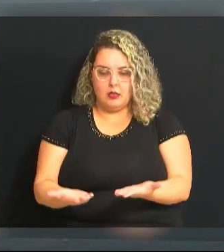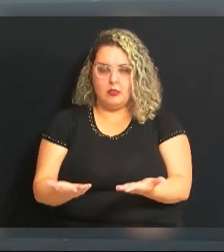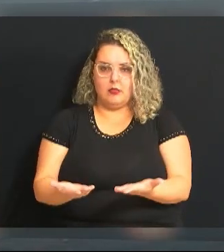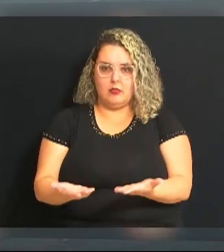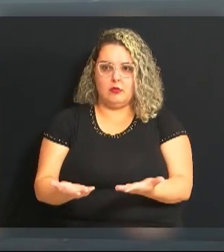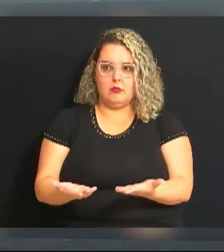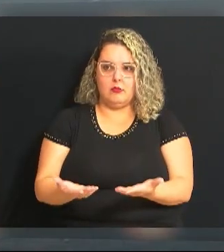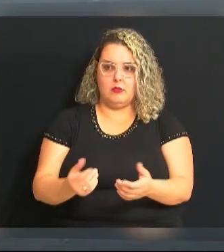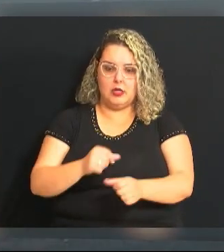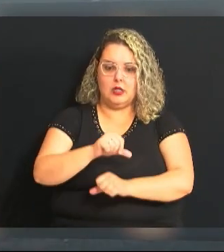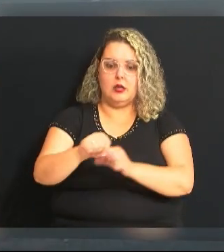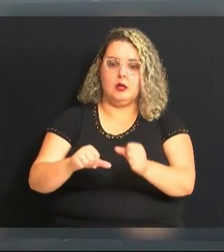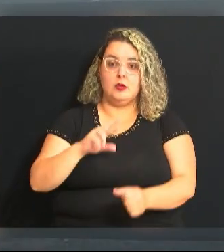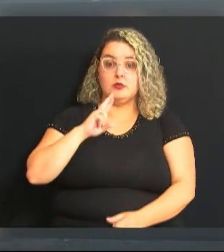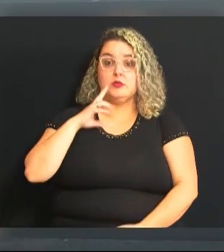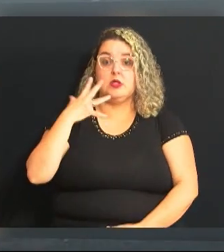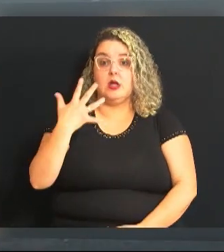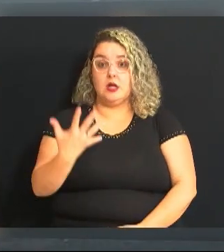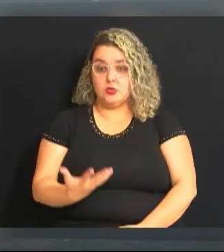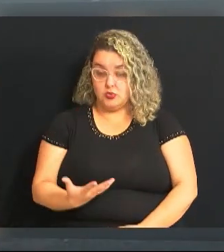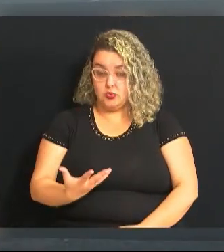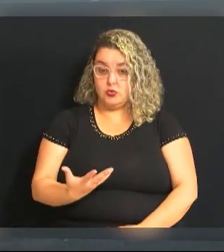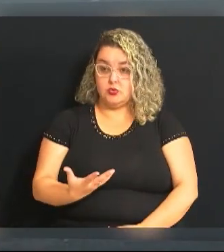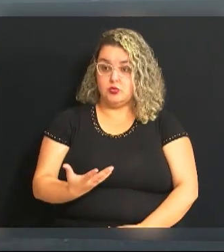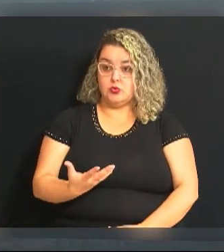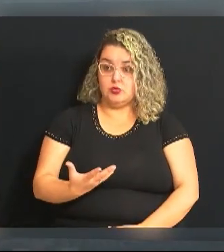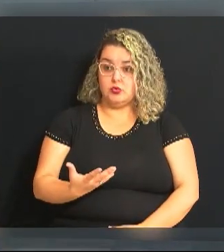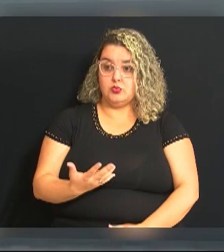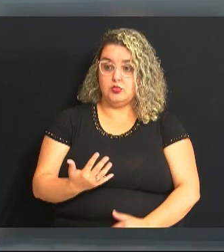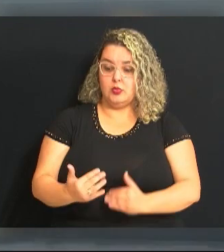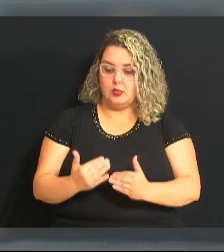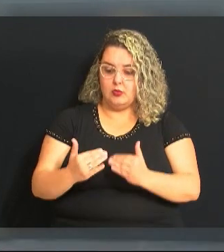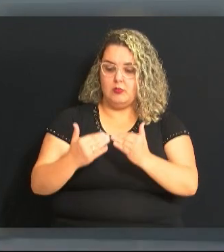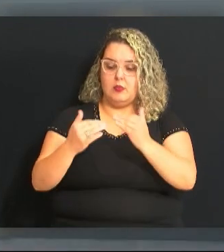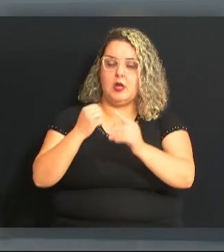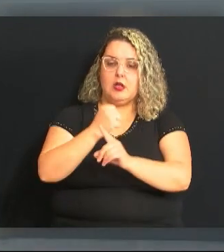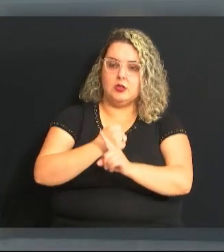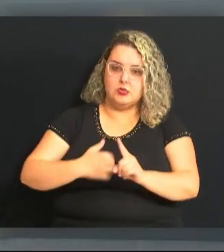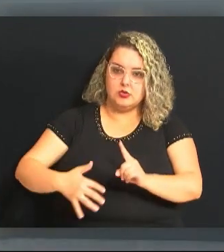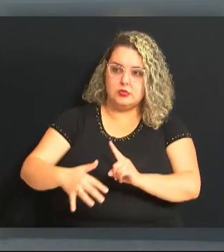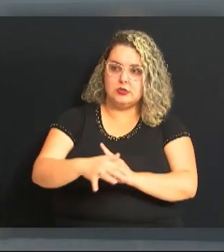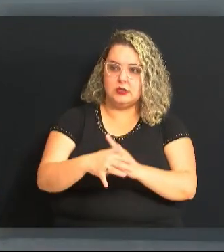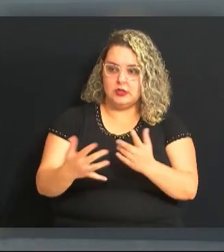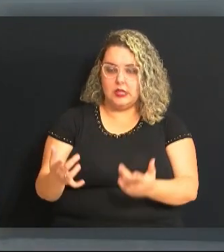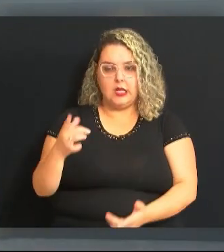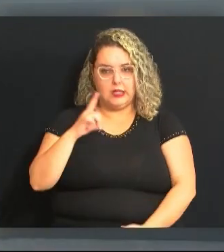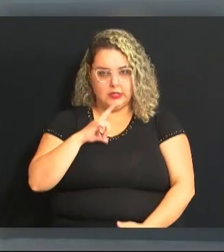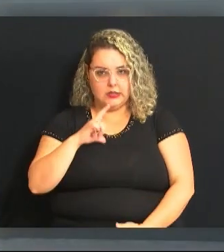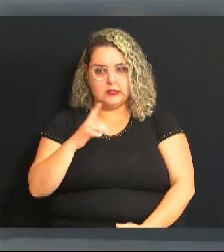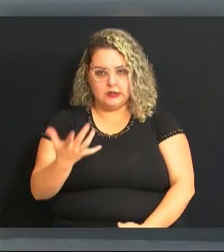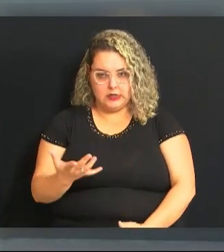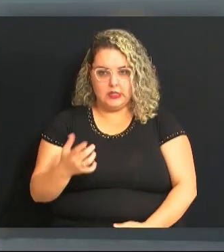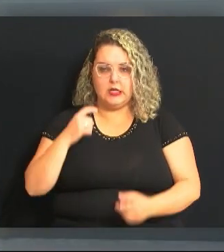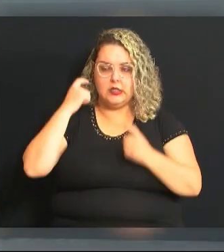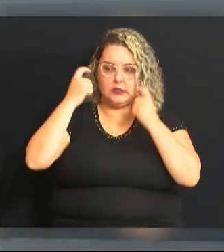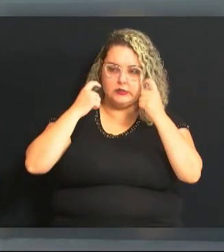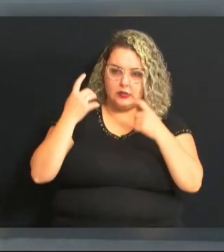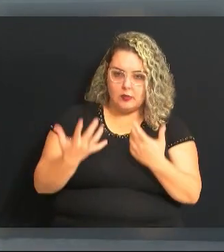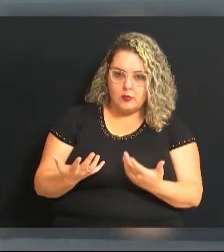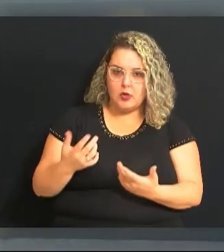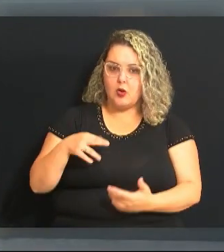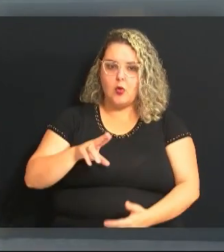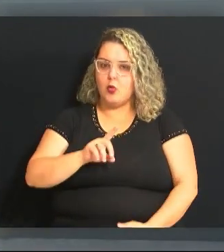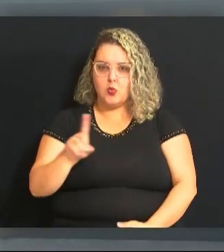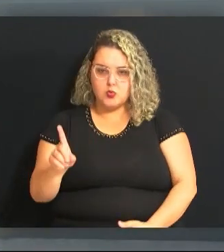que se transforme em resultados em escala para a sociedade. Existe essa